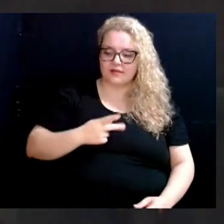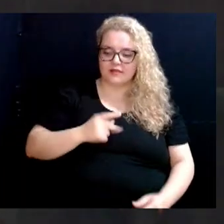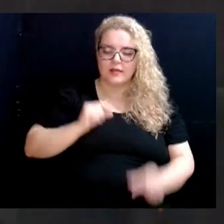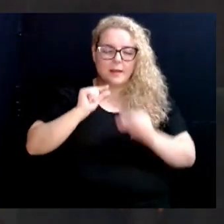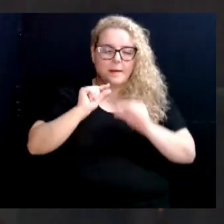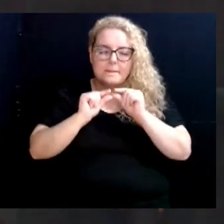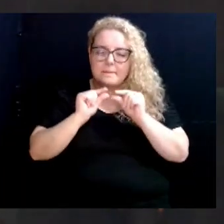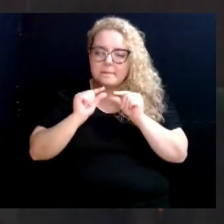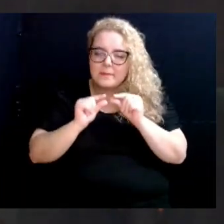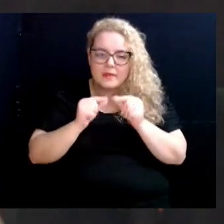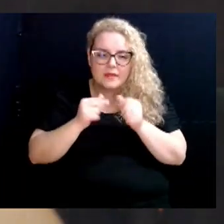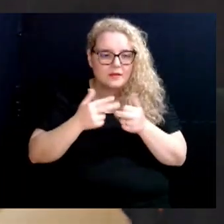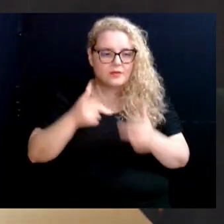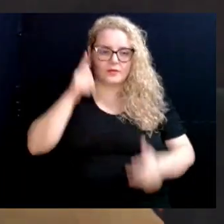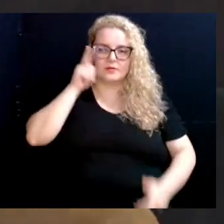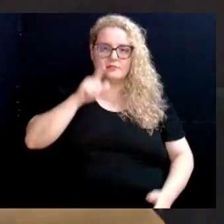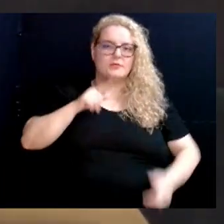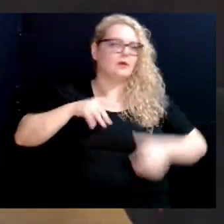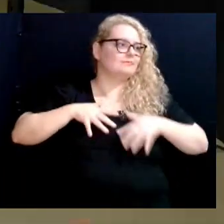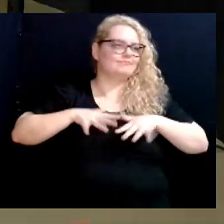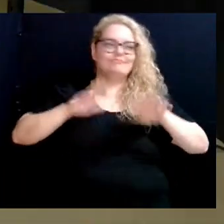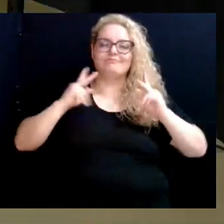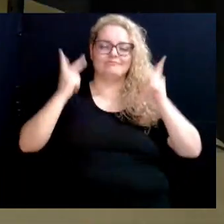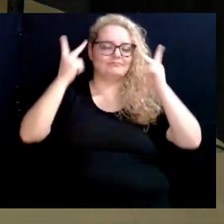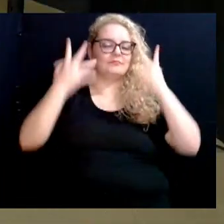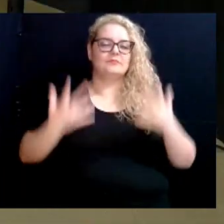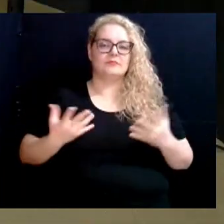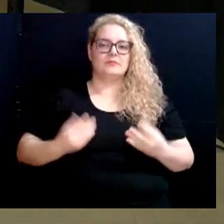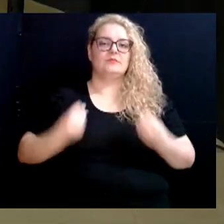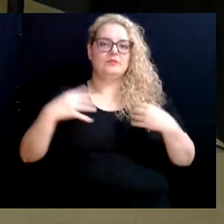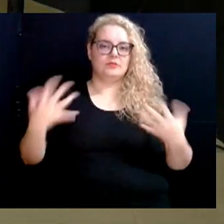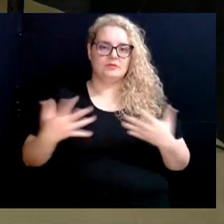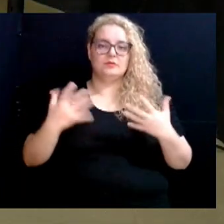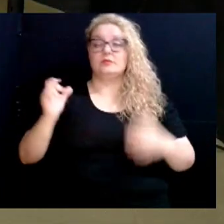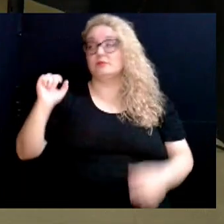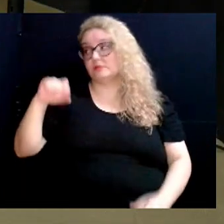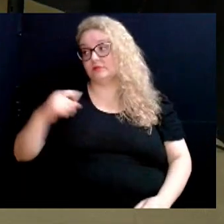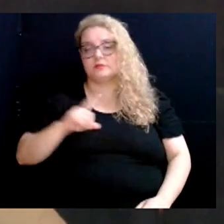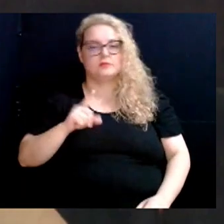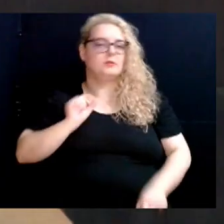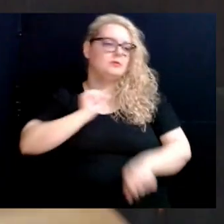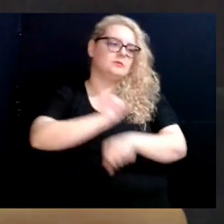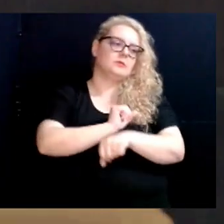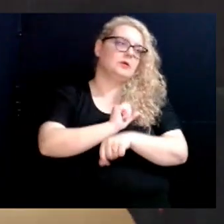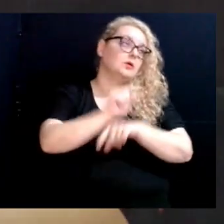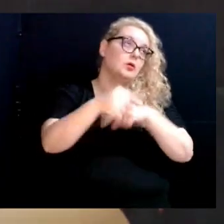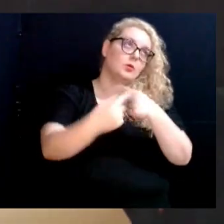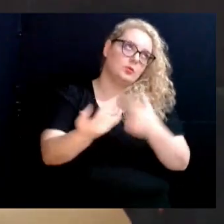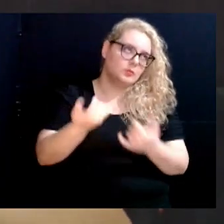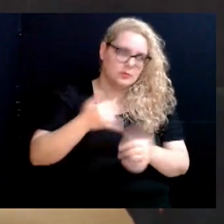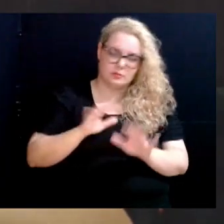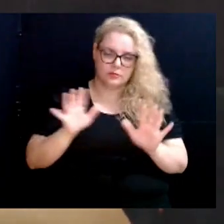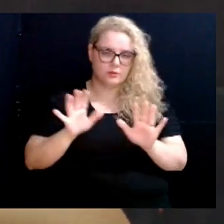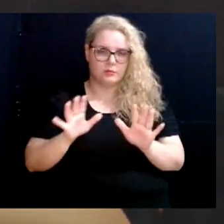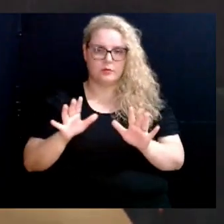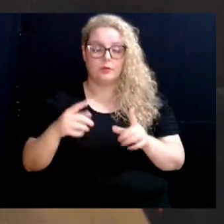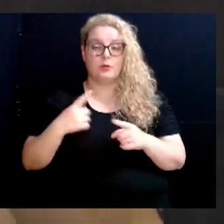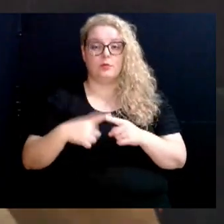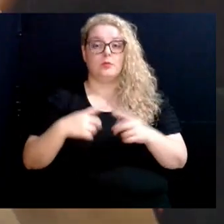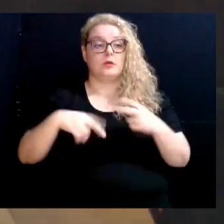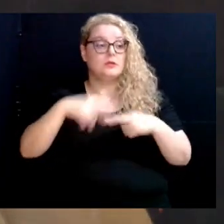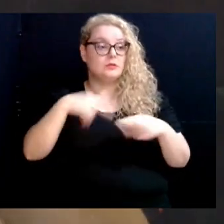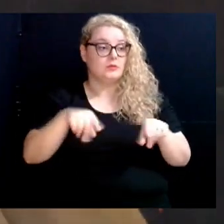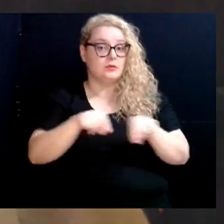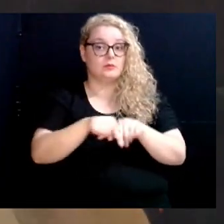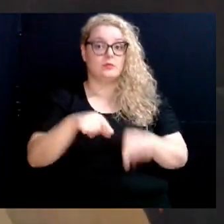que você conseguiu, já vibra. Que Sim. Isso já vai te incentivar. E não precisa esperar que outra pessoa... Porque isso está muito ligado também aos